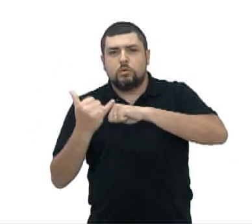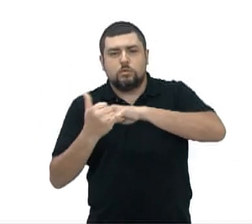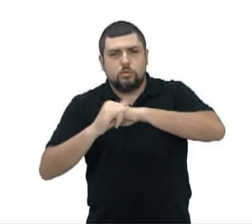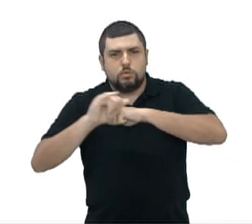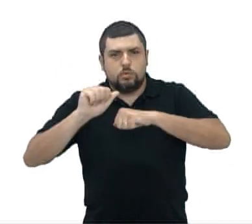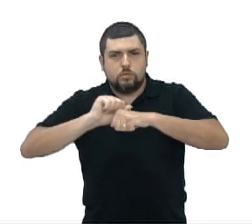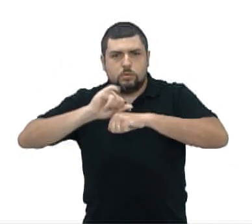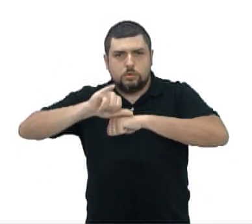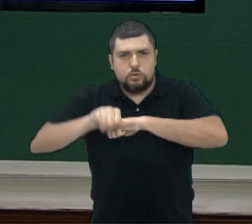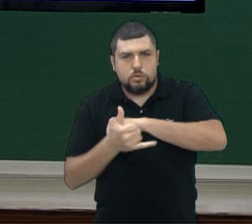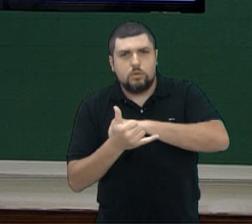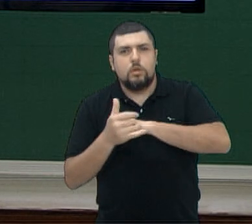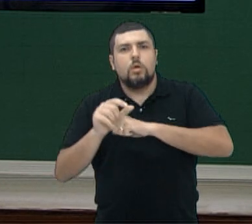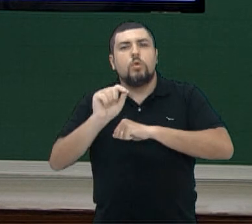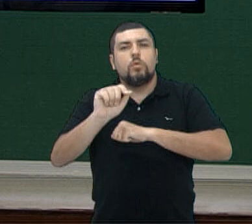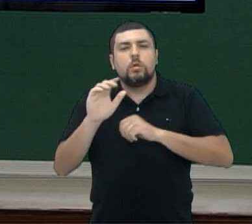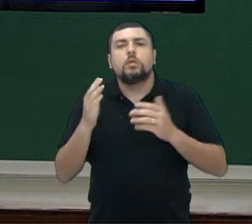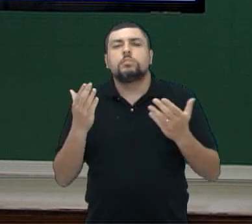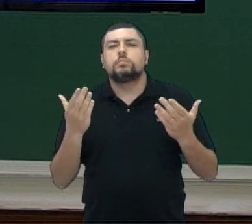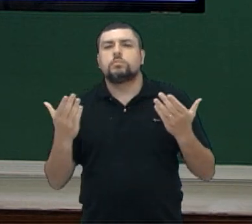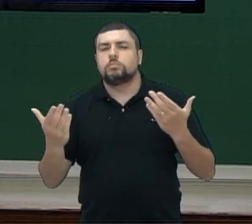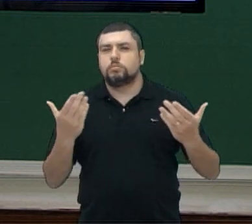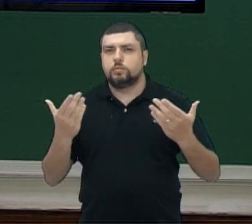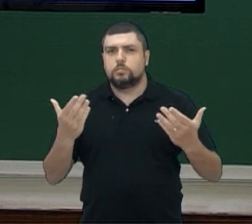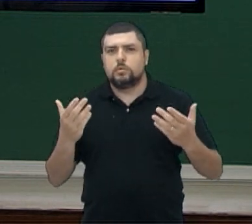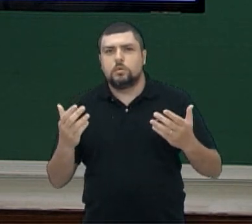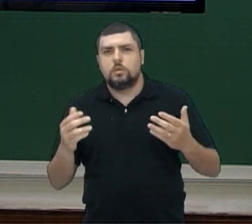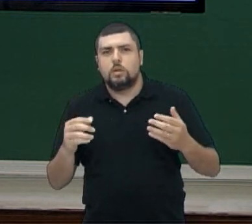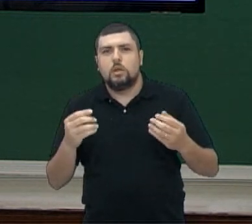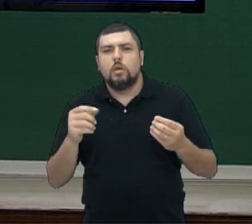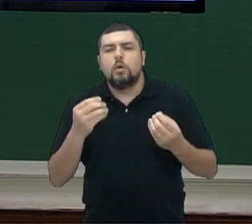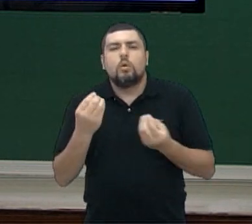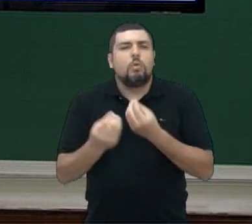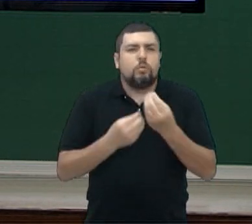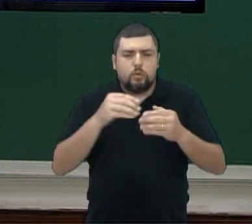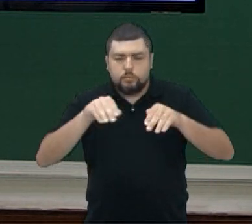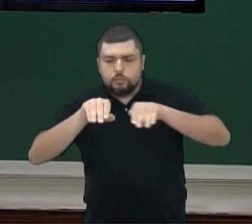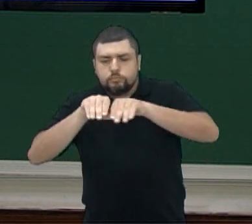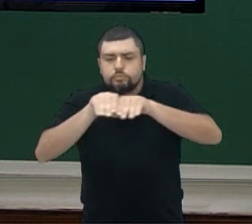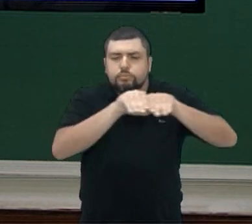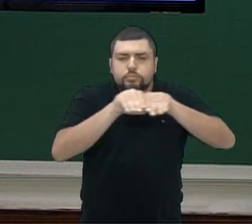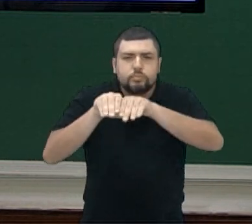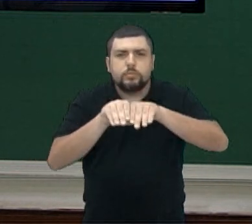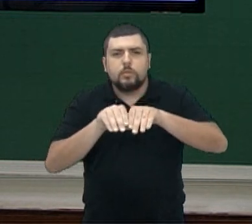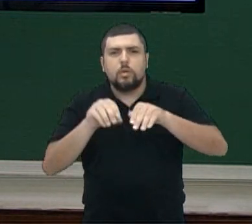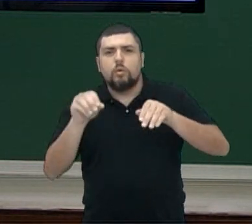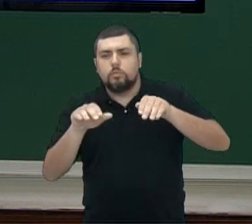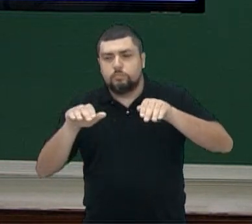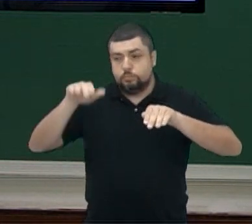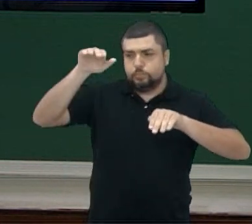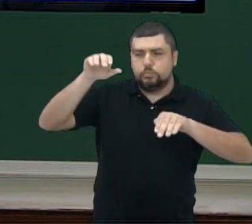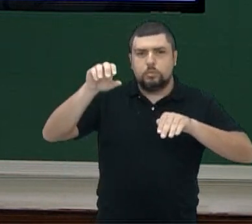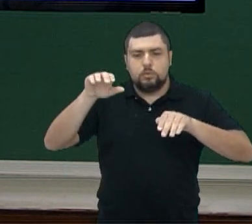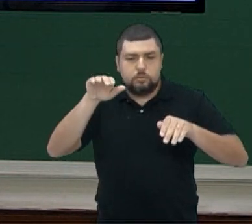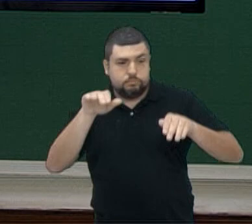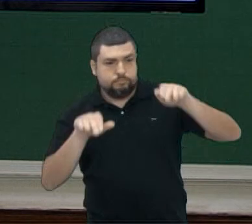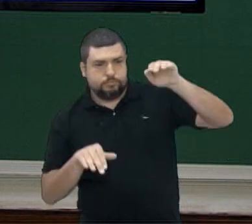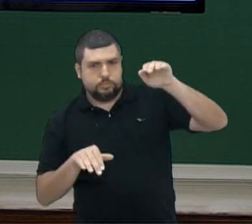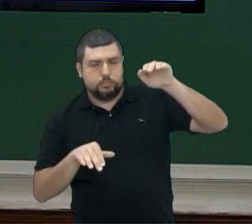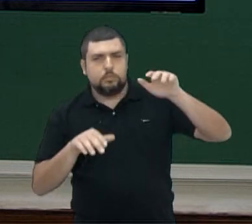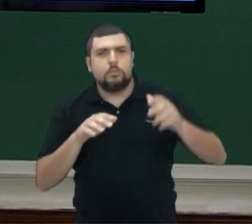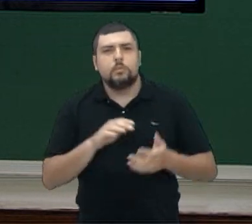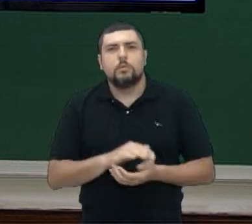comparativo. Lembra lá quando a gente falou sobre o comparativo de igualdade, superioridade e inferioridade, ok?